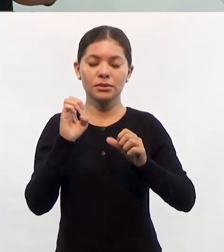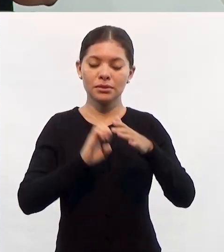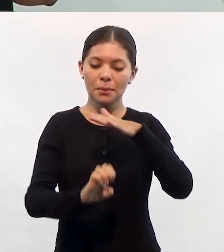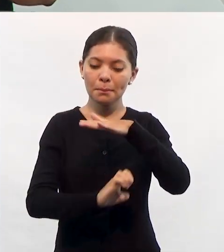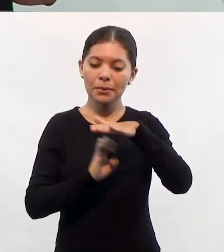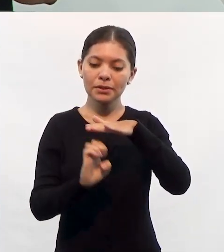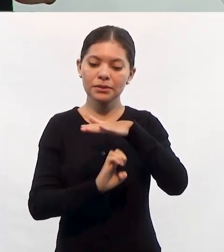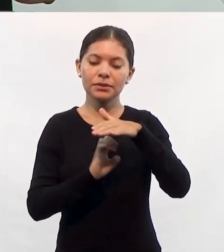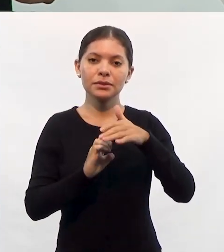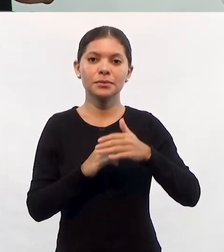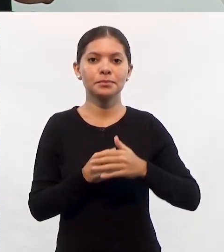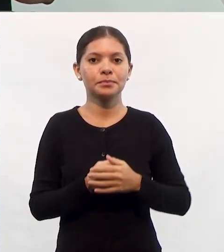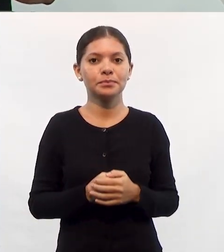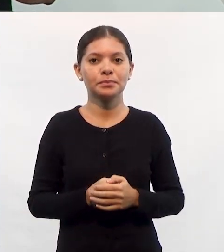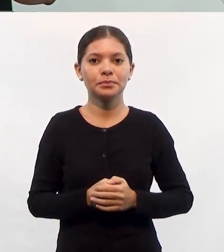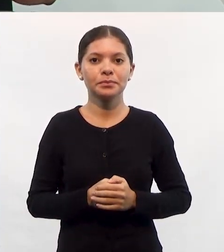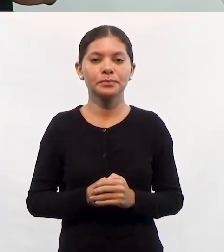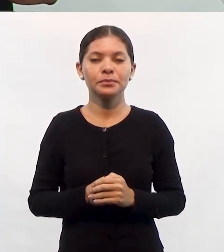mas